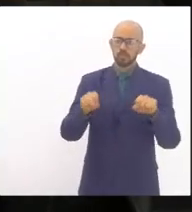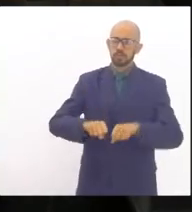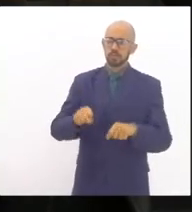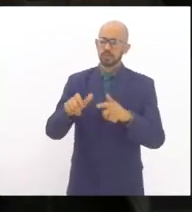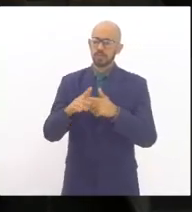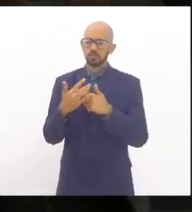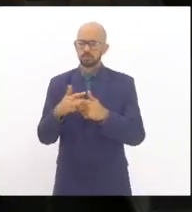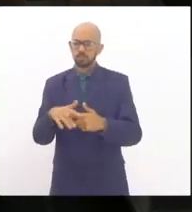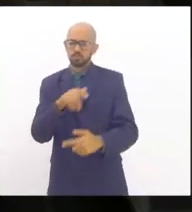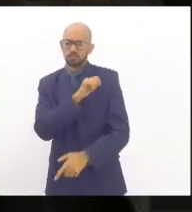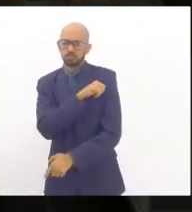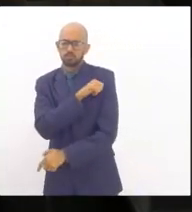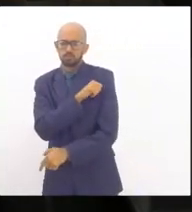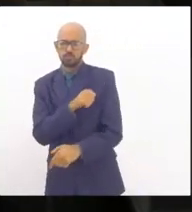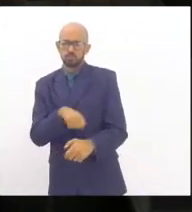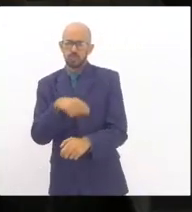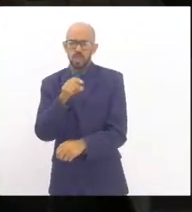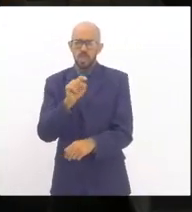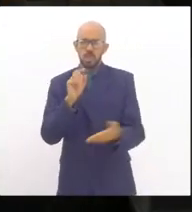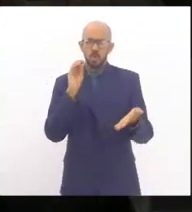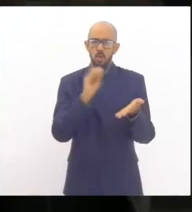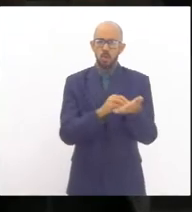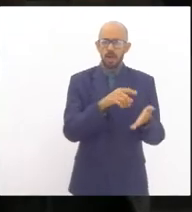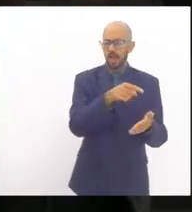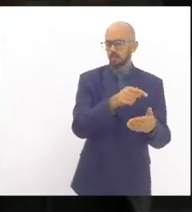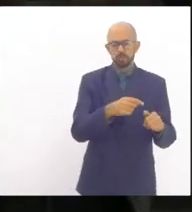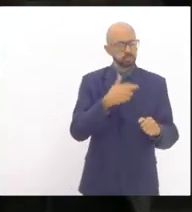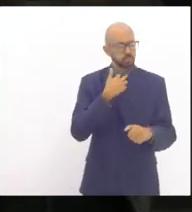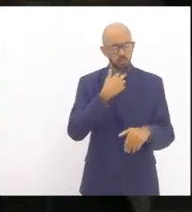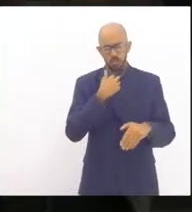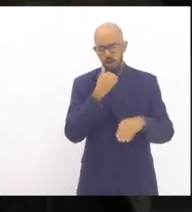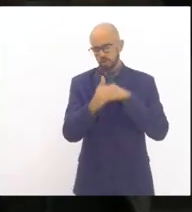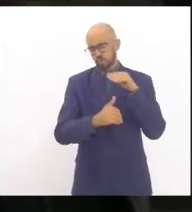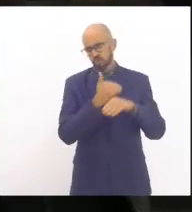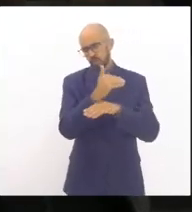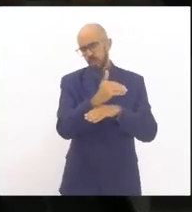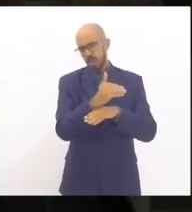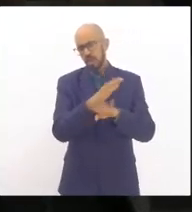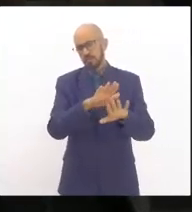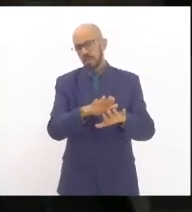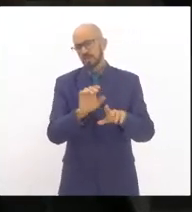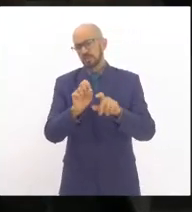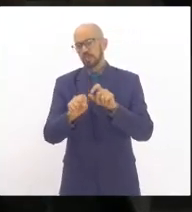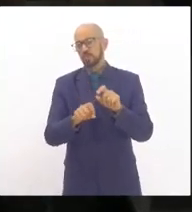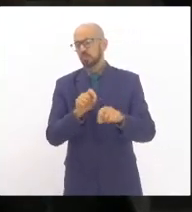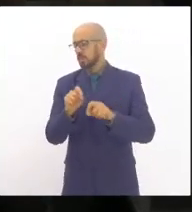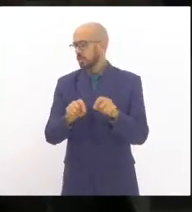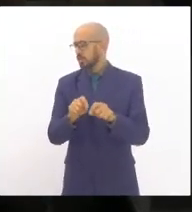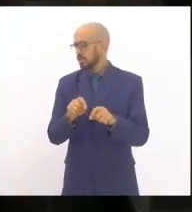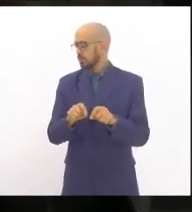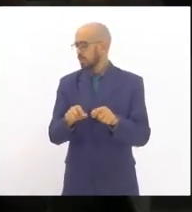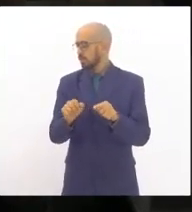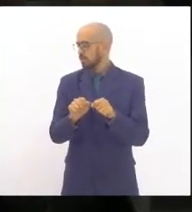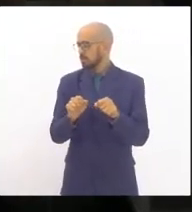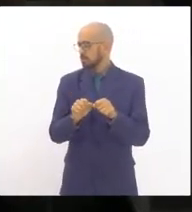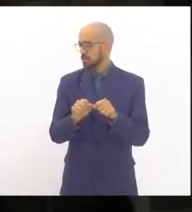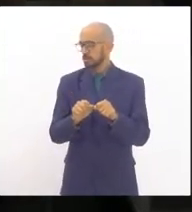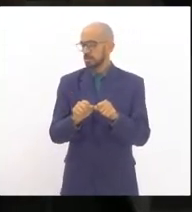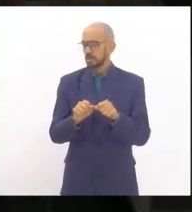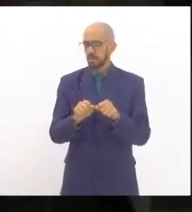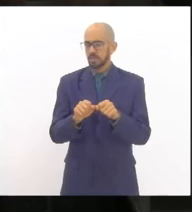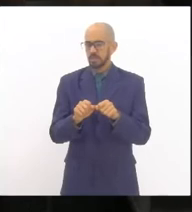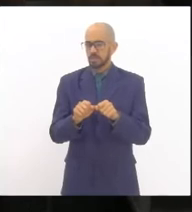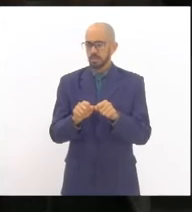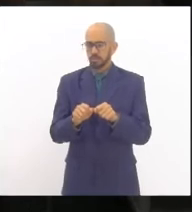é brandido como obstáculo quase intransponível em agora para fazer falcatrua com